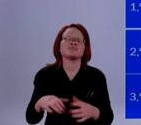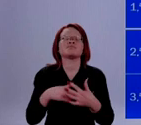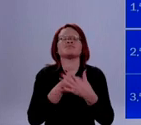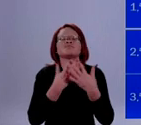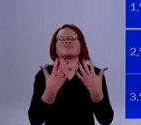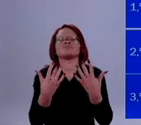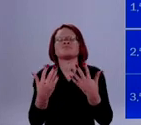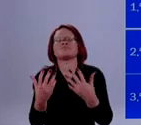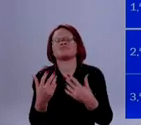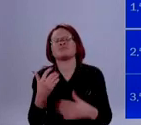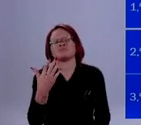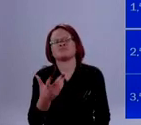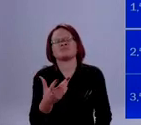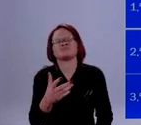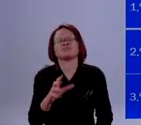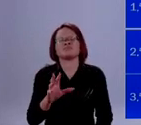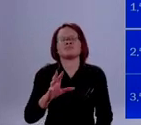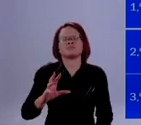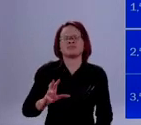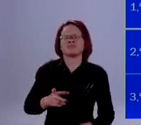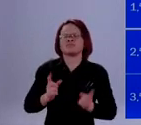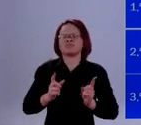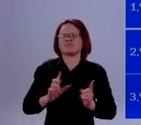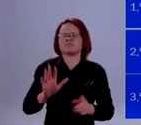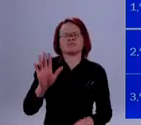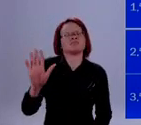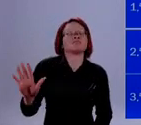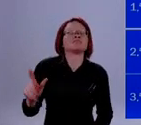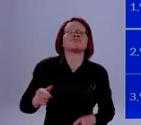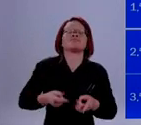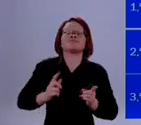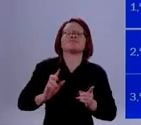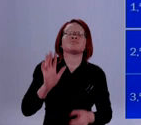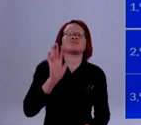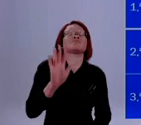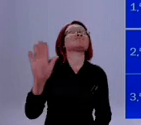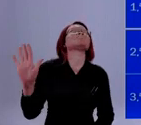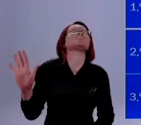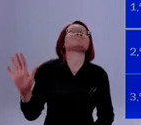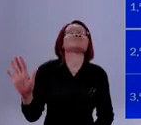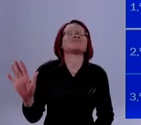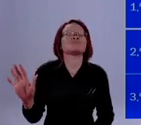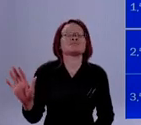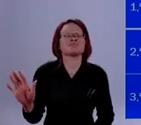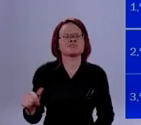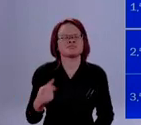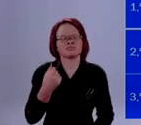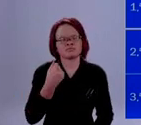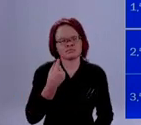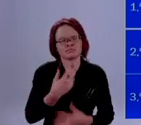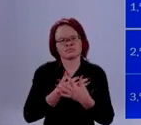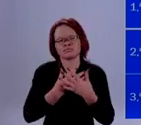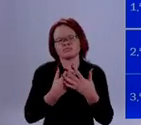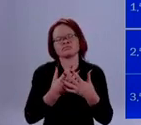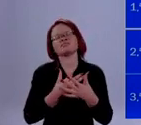vários possuidores e no feminino sua suas para um possuidor sua